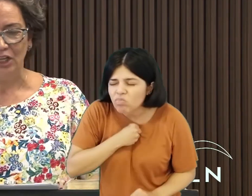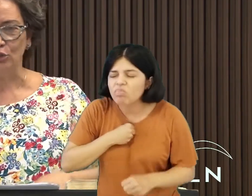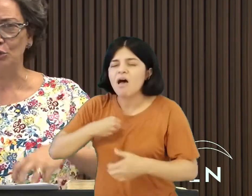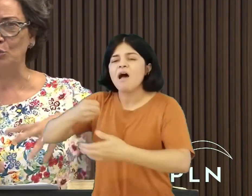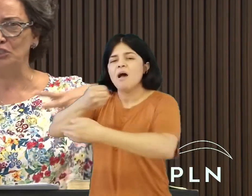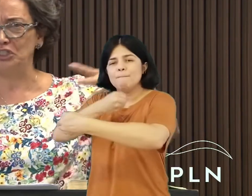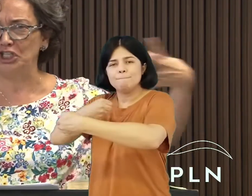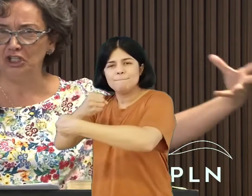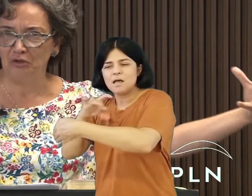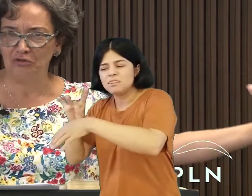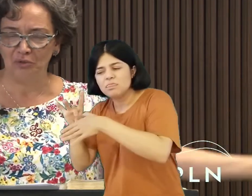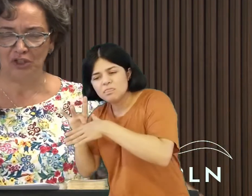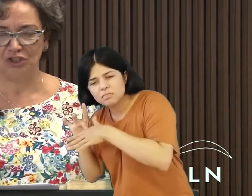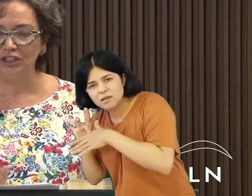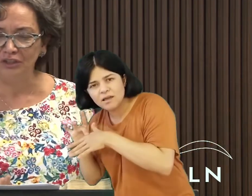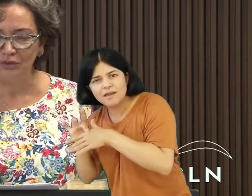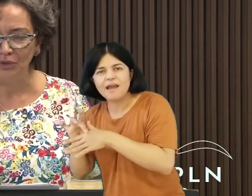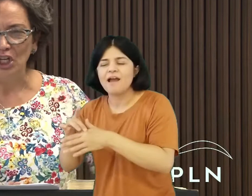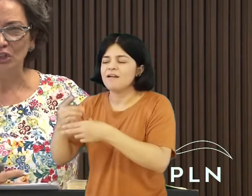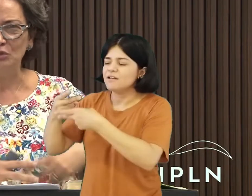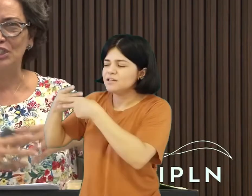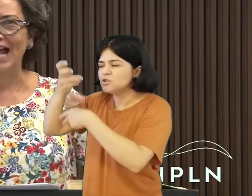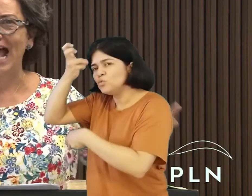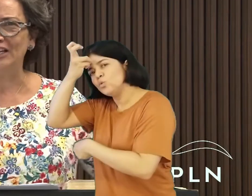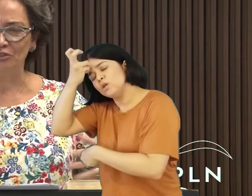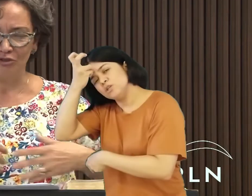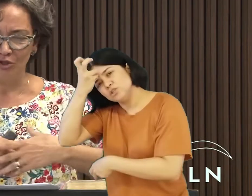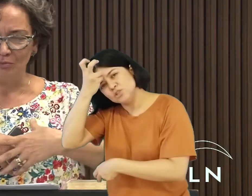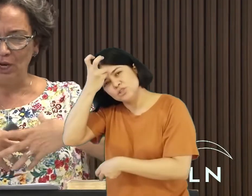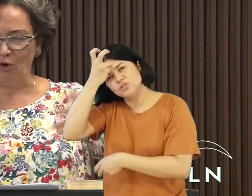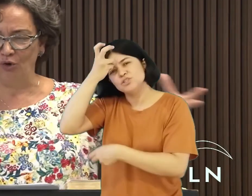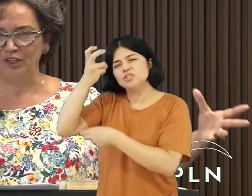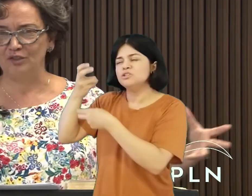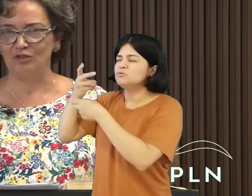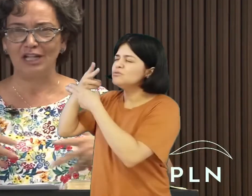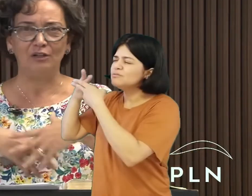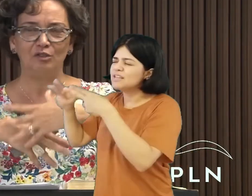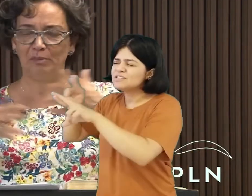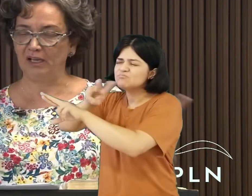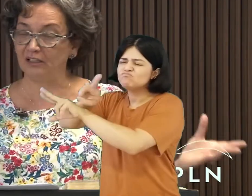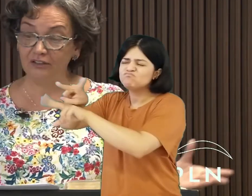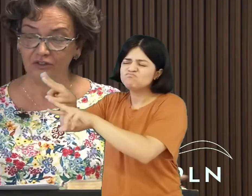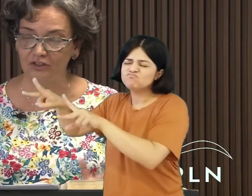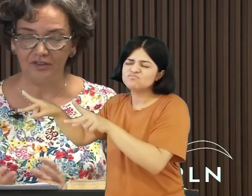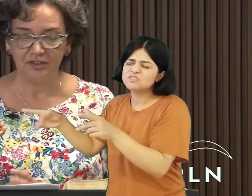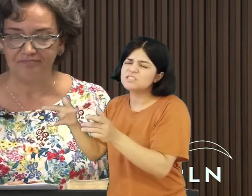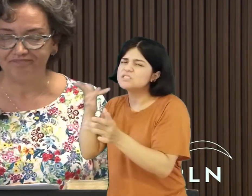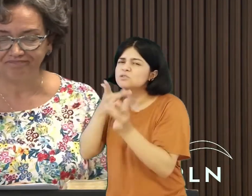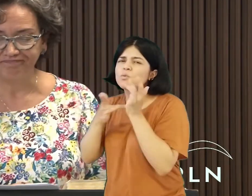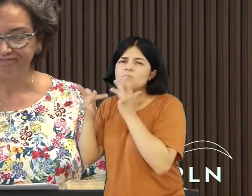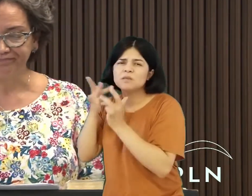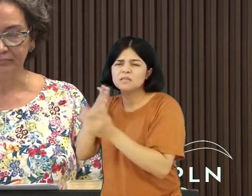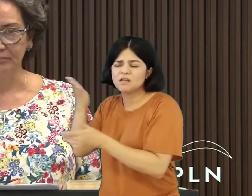carne, dos cozidos do Egito, dos alhos, dos melões, dos alhos